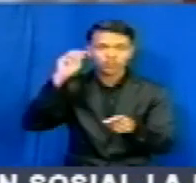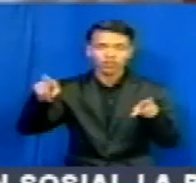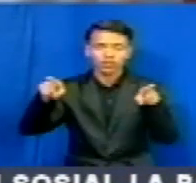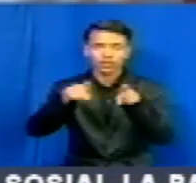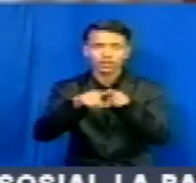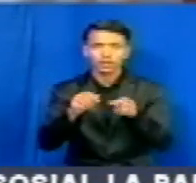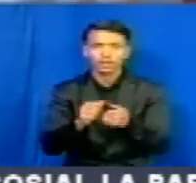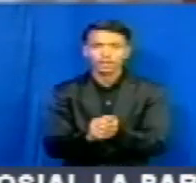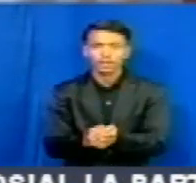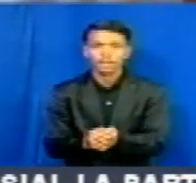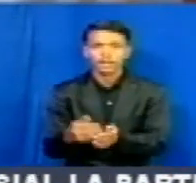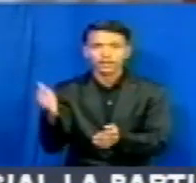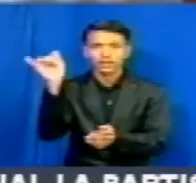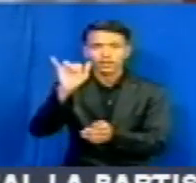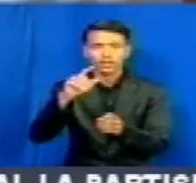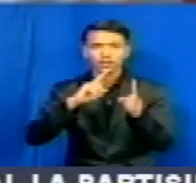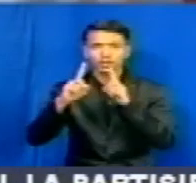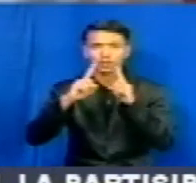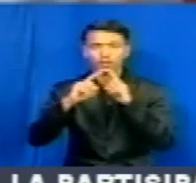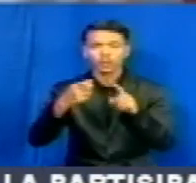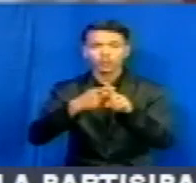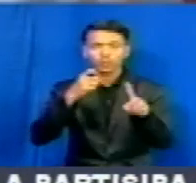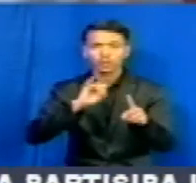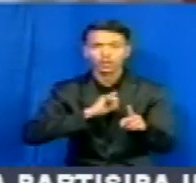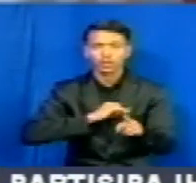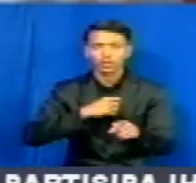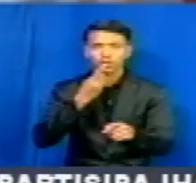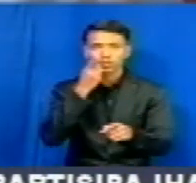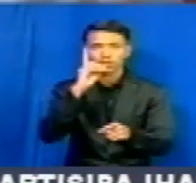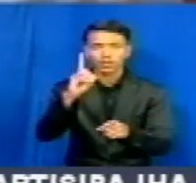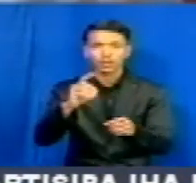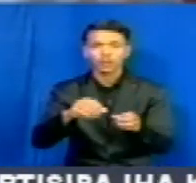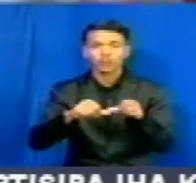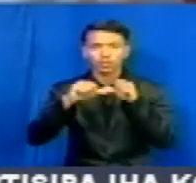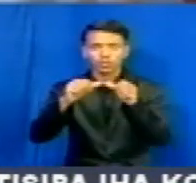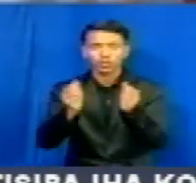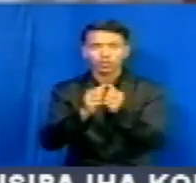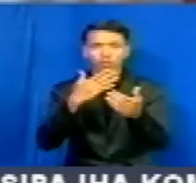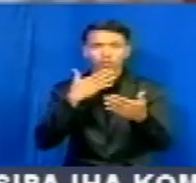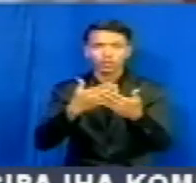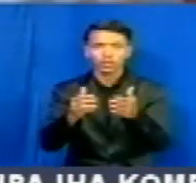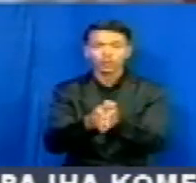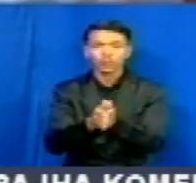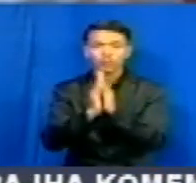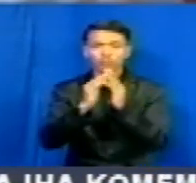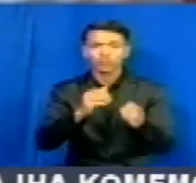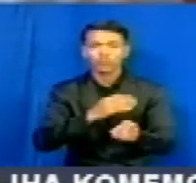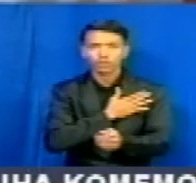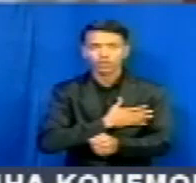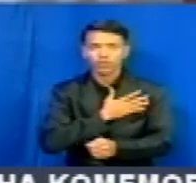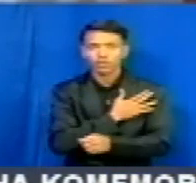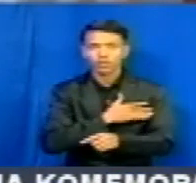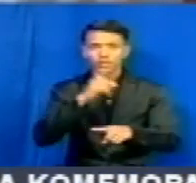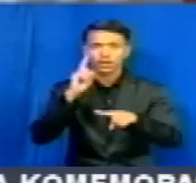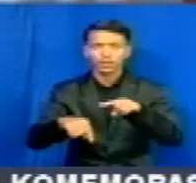sor do Maris, se irmã se colher, mas se une parte, até dias a San Laura dia que lá, e eu uso dali até um favor, dali que